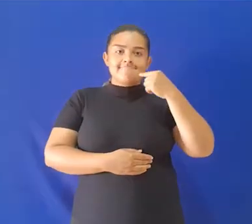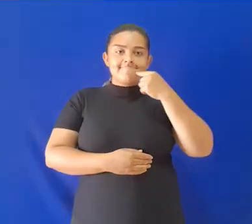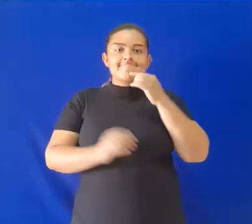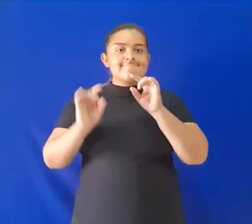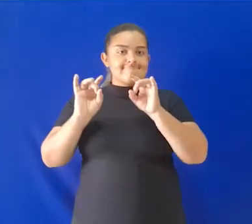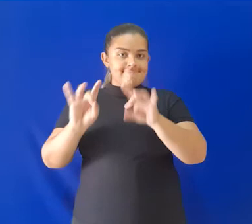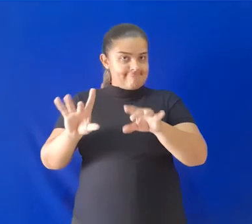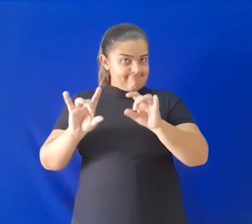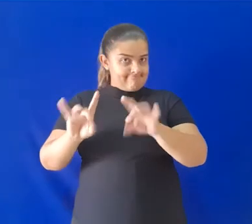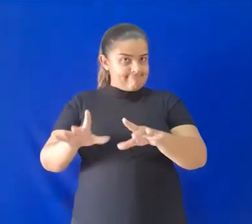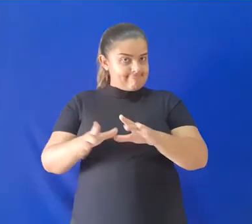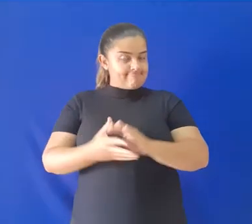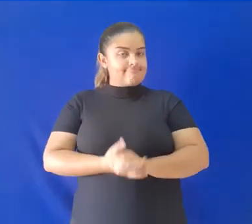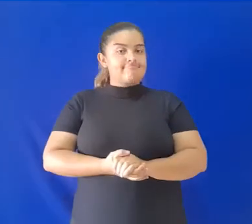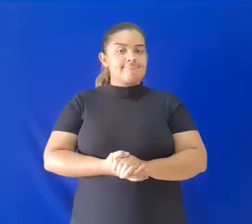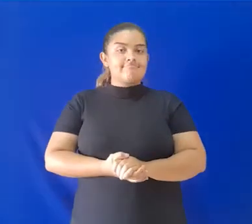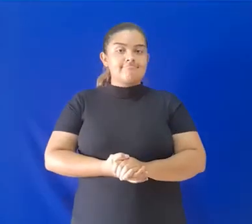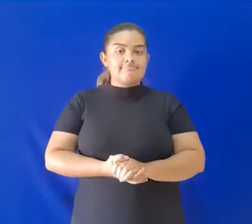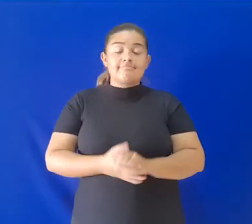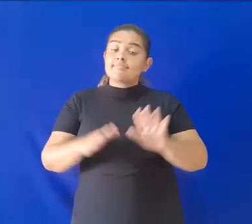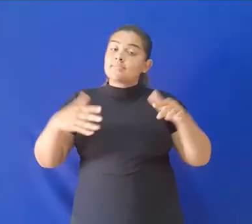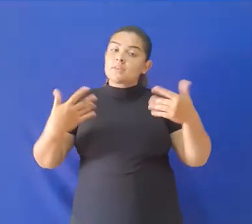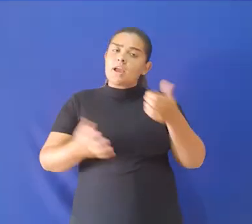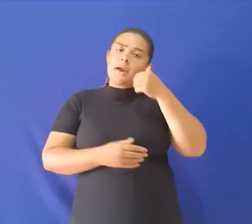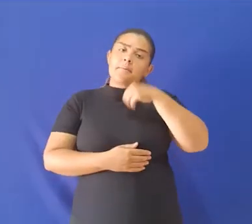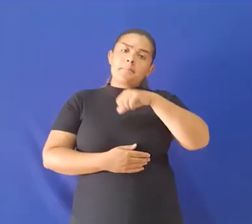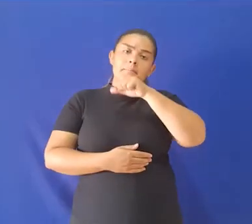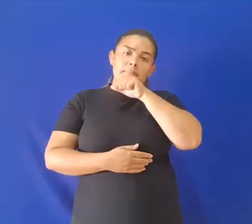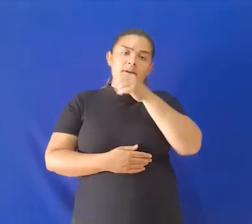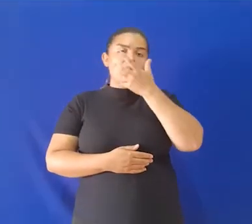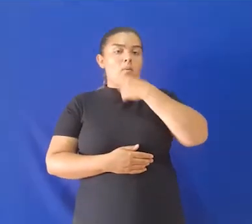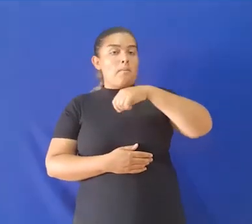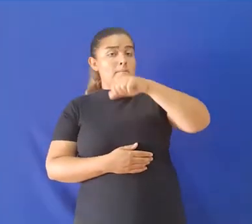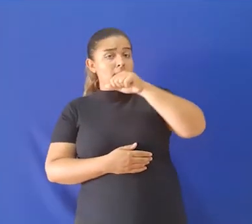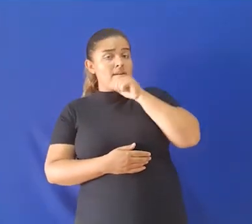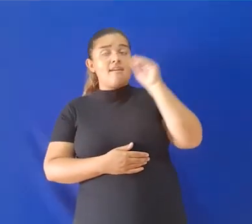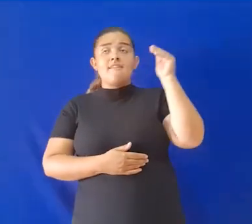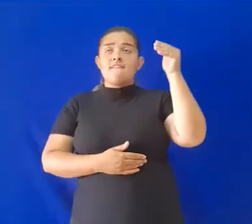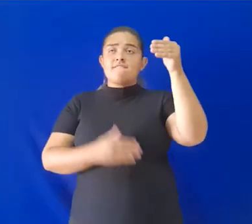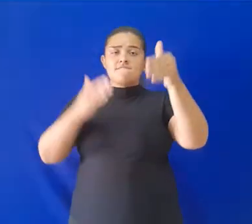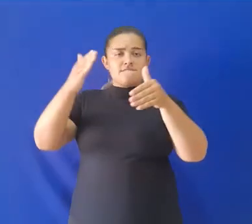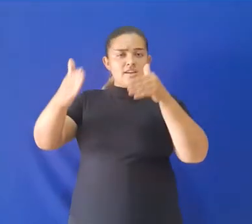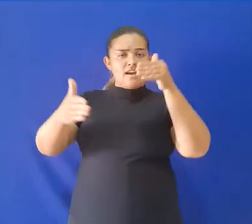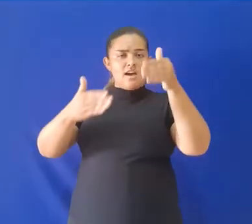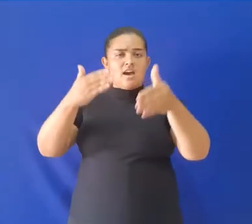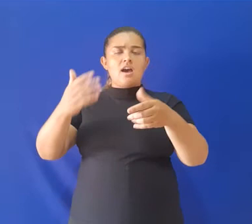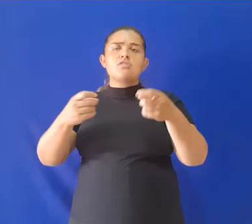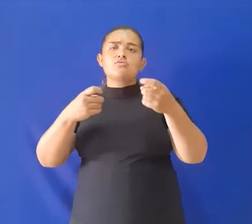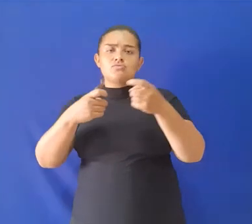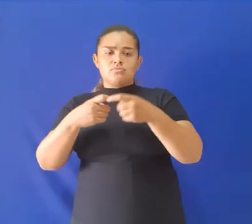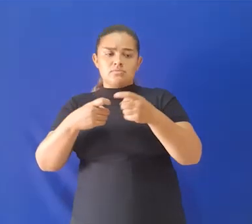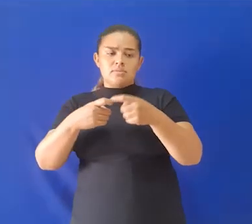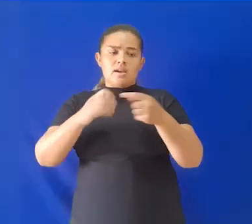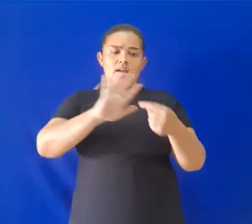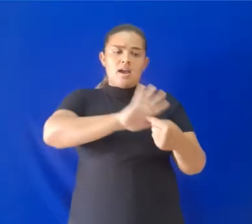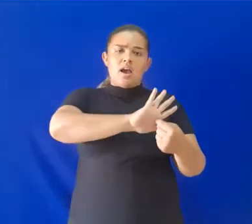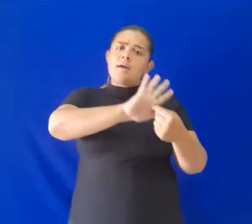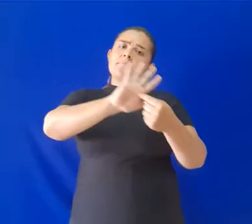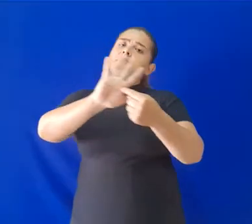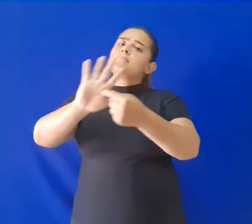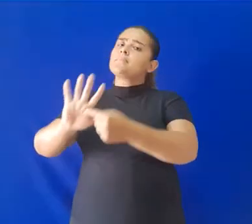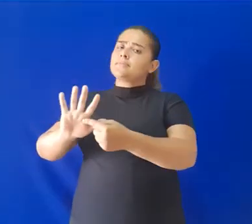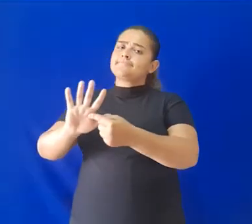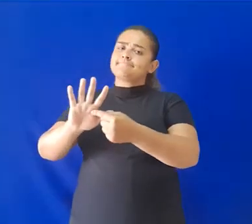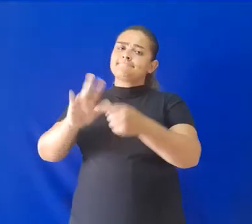interesse por essa área, né, em específico. Então, quando o pai e a mãe vai no médico,